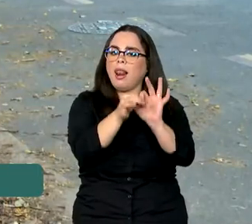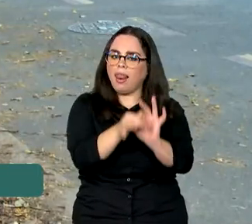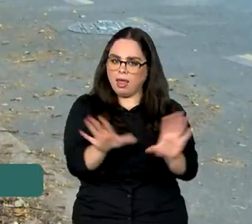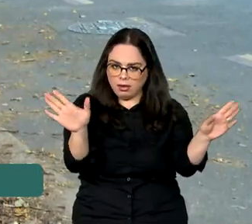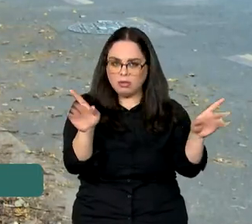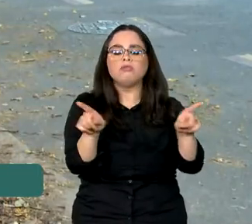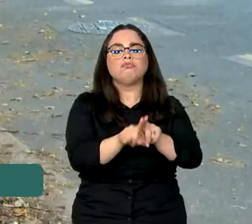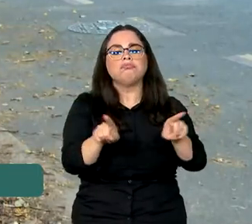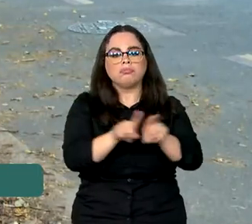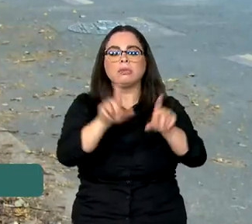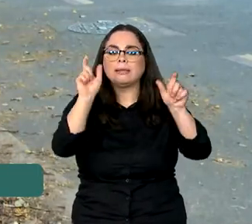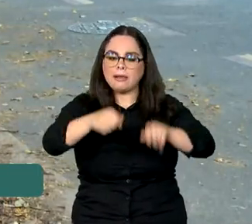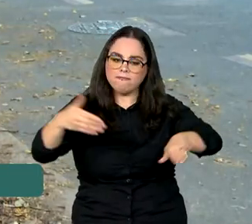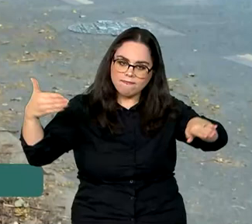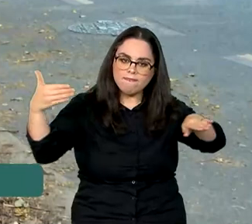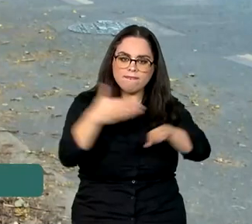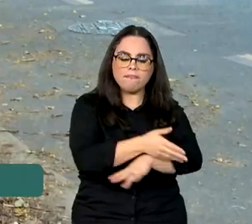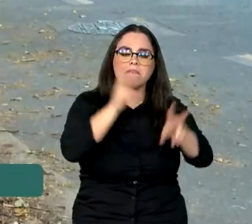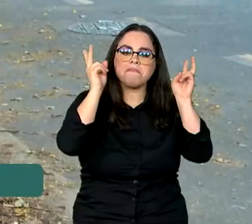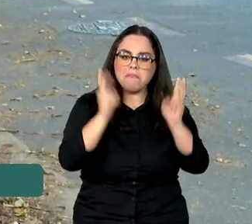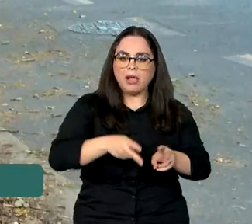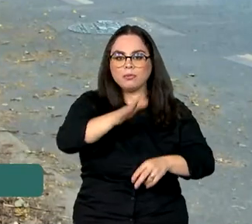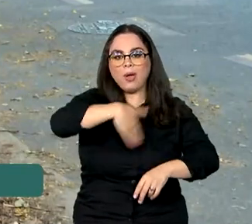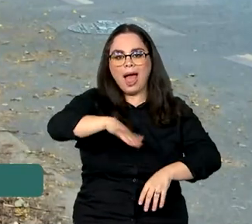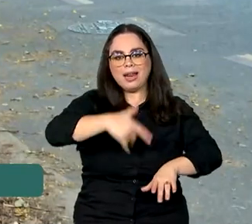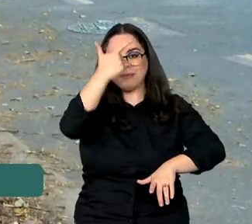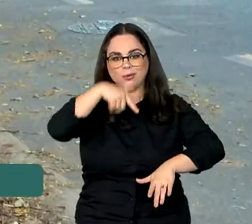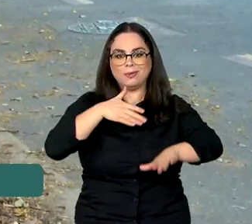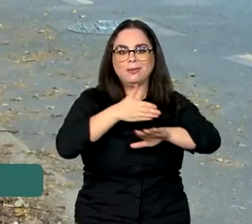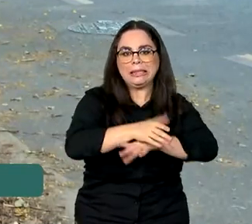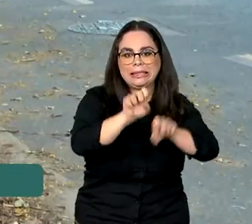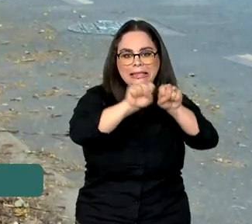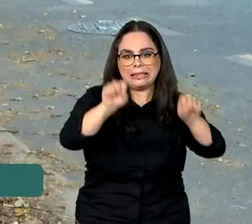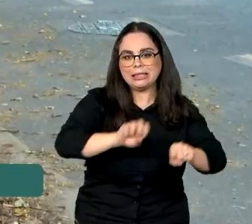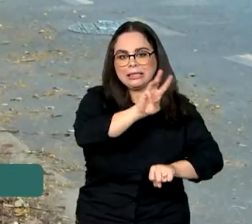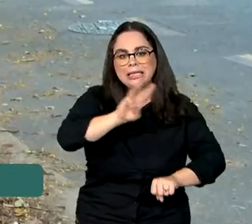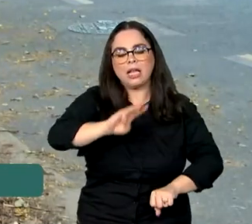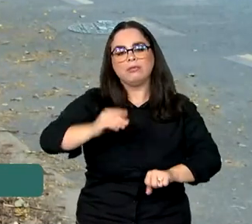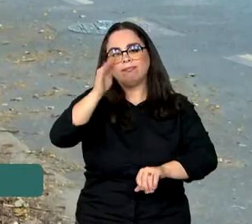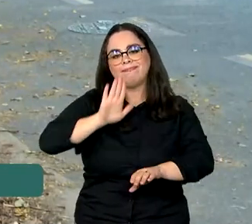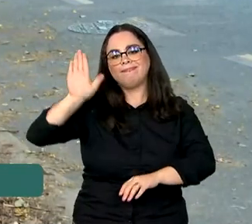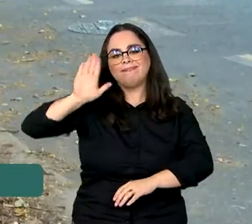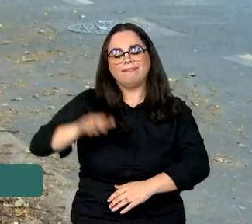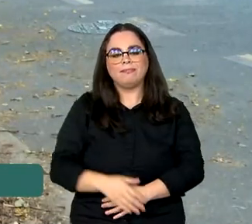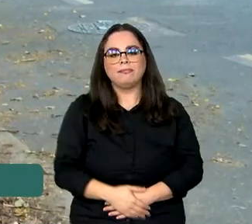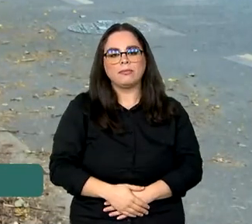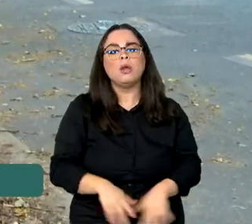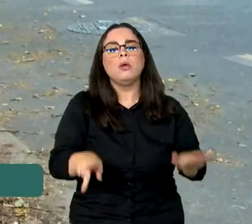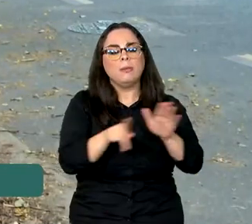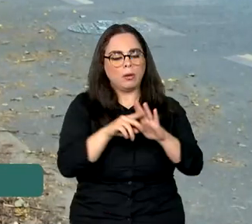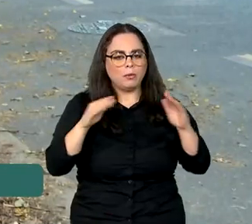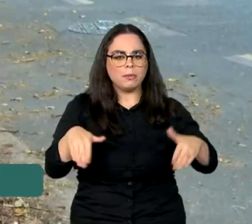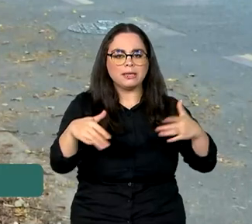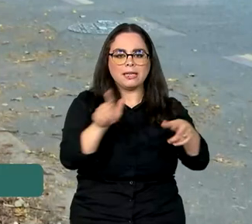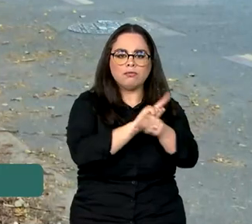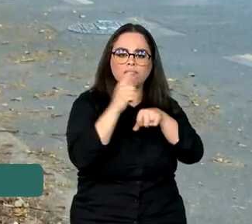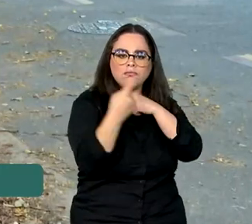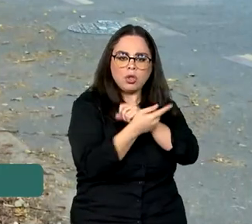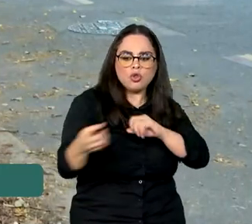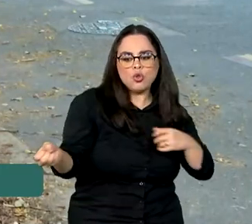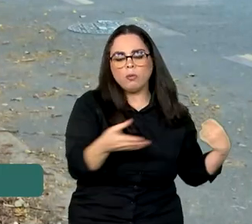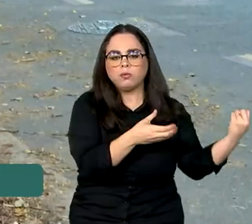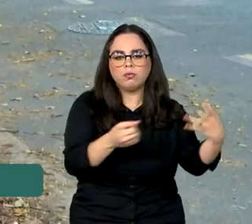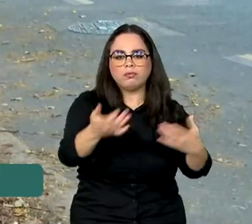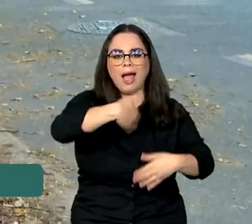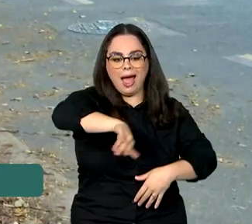e também pode ser acessada na área do candidato. Promovido pelo Ministério da Gestão e da Inovação em Serviços Públicos,